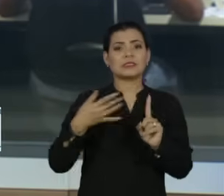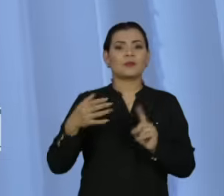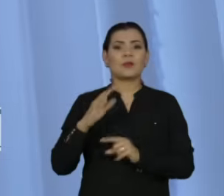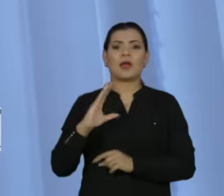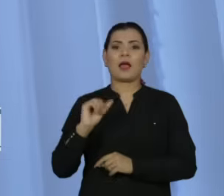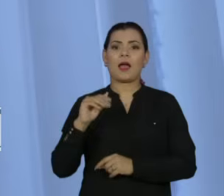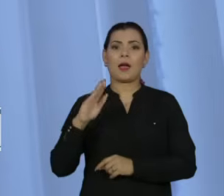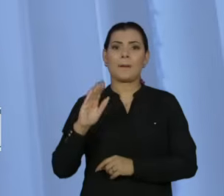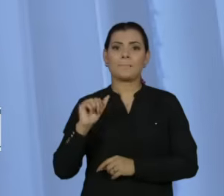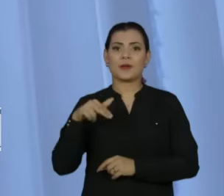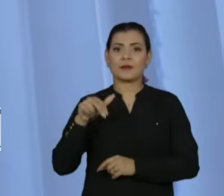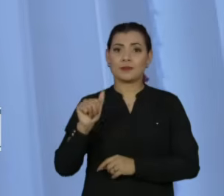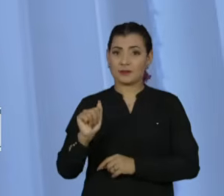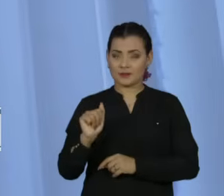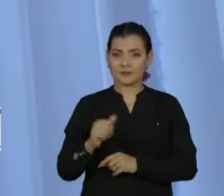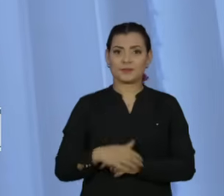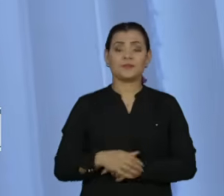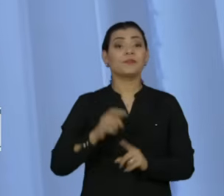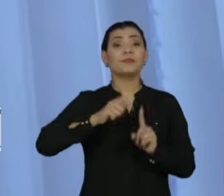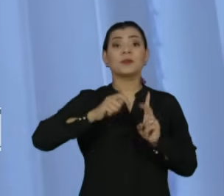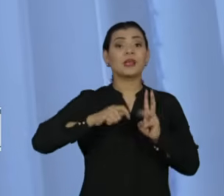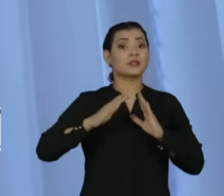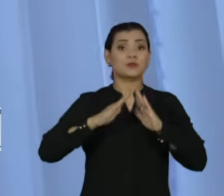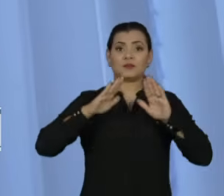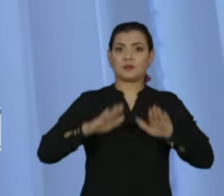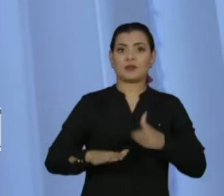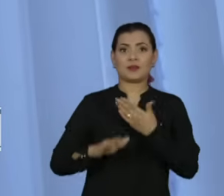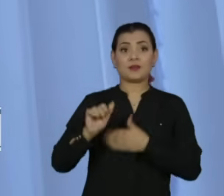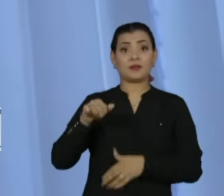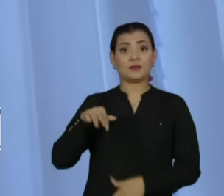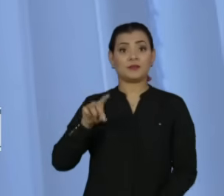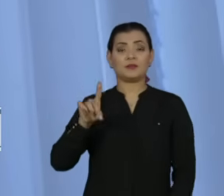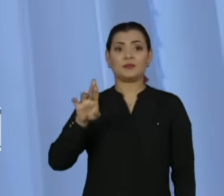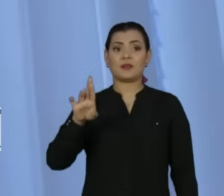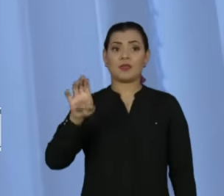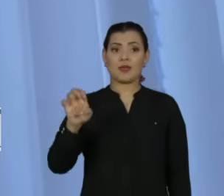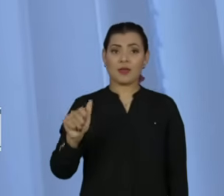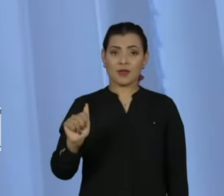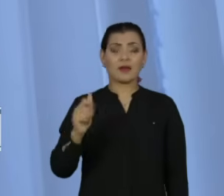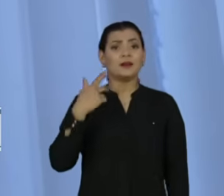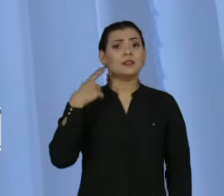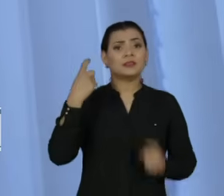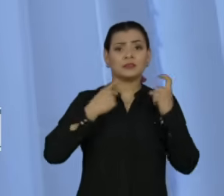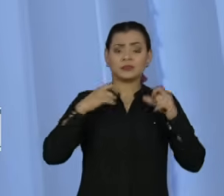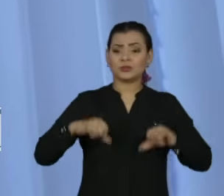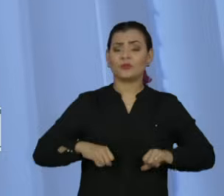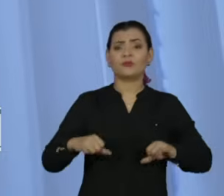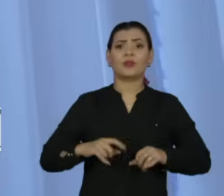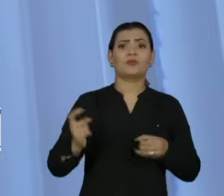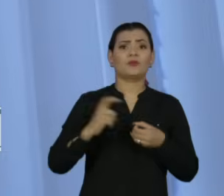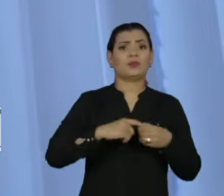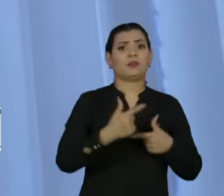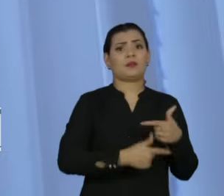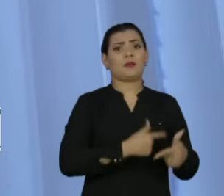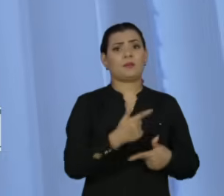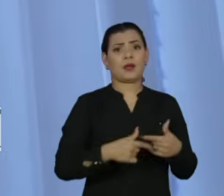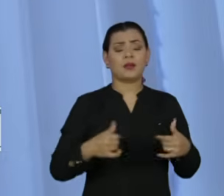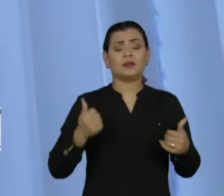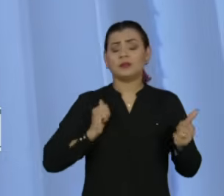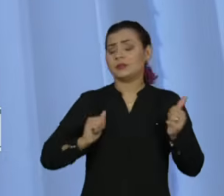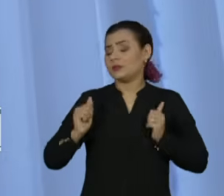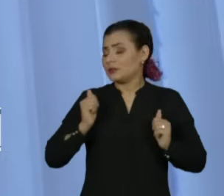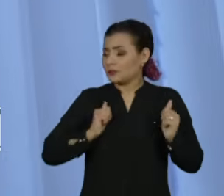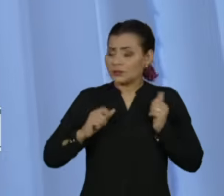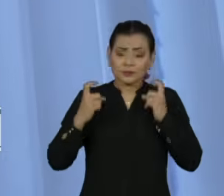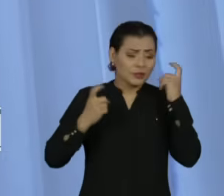Cabana. Depois de meses isolada, André está sofrendo com o retorno ao trabalho. Muito